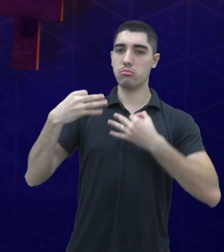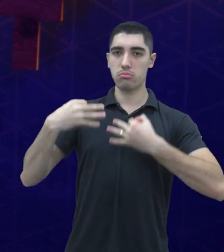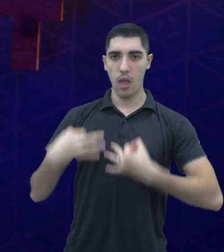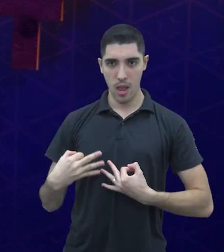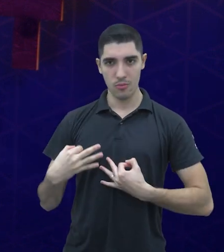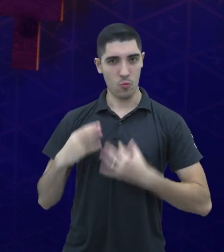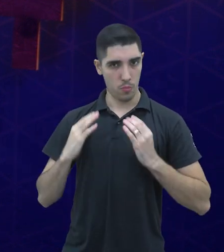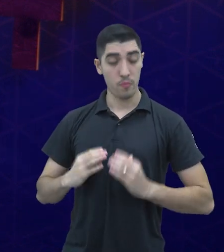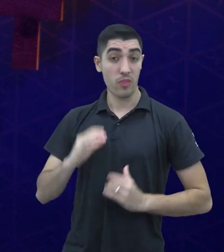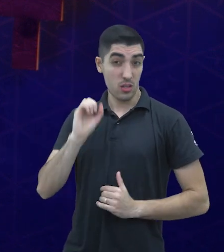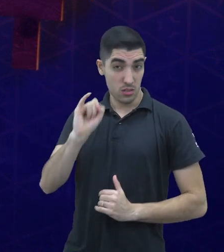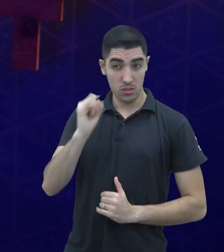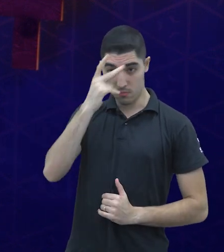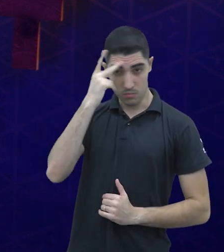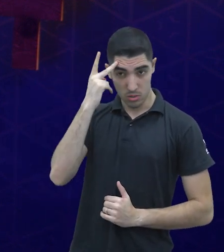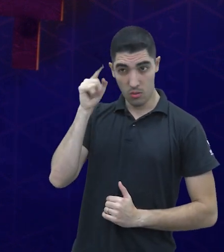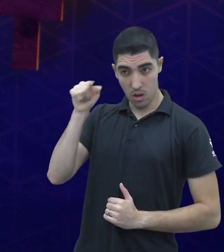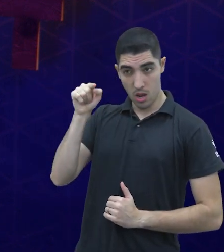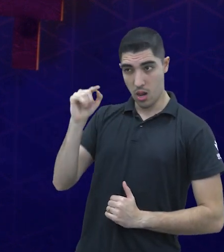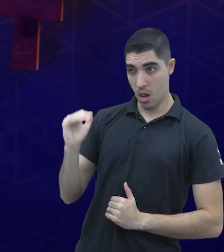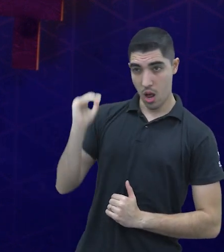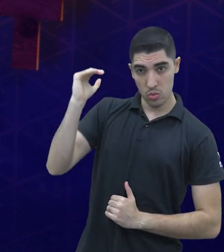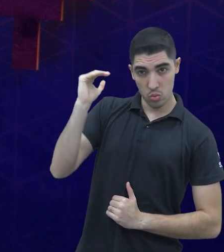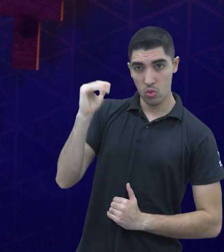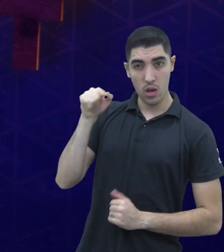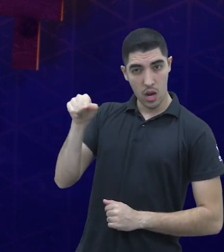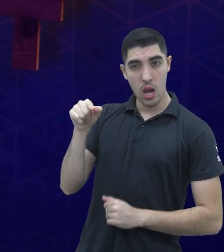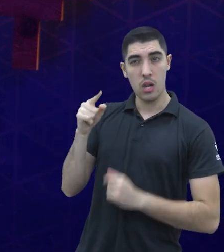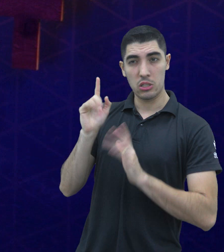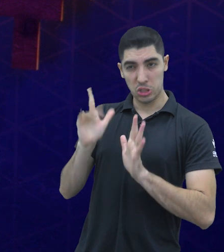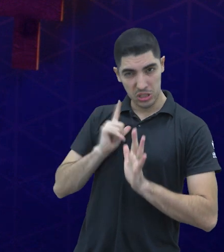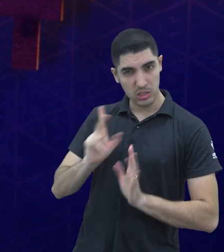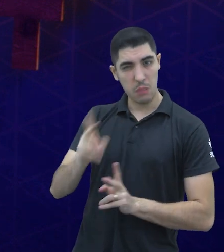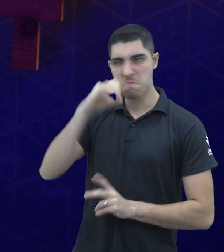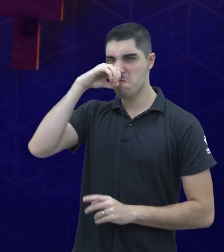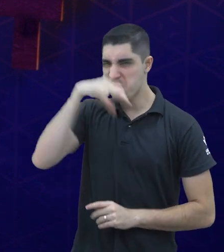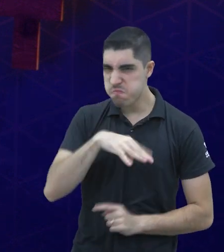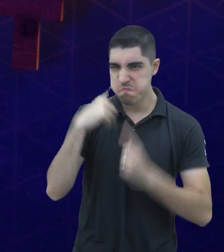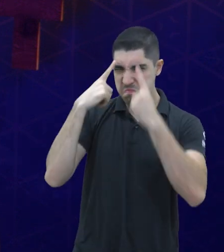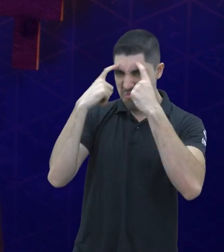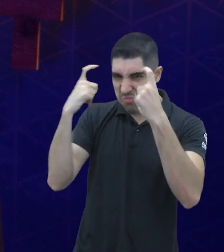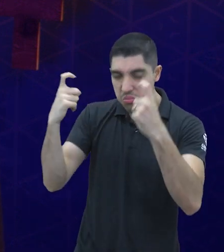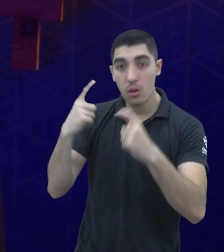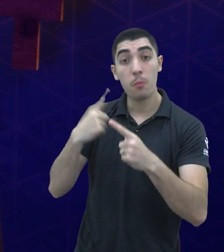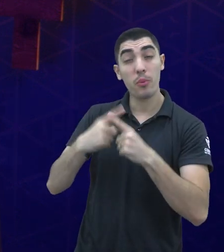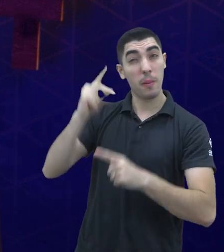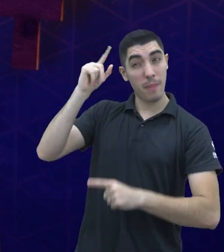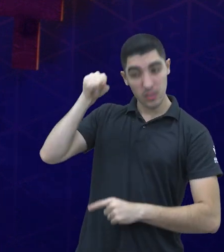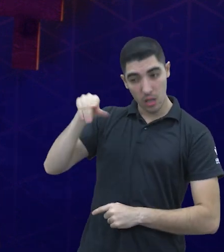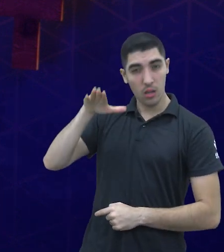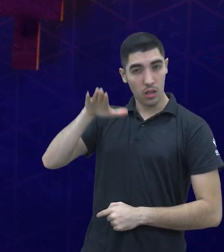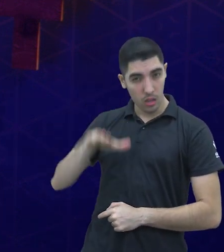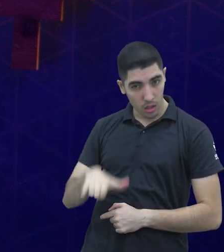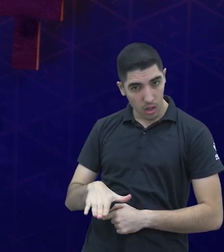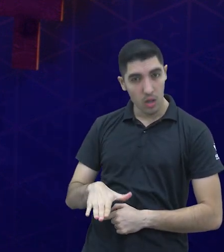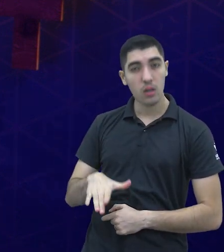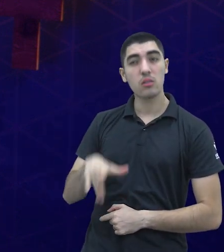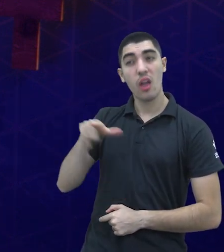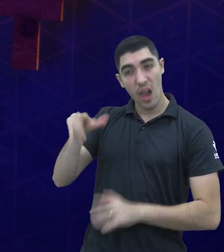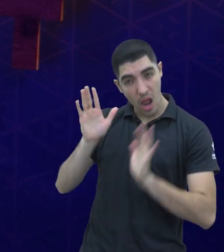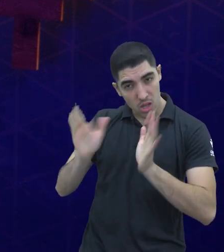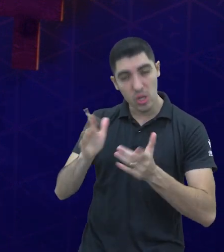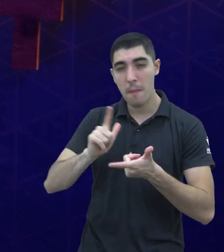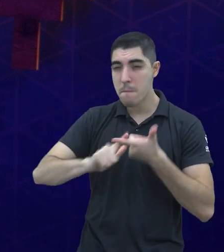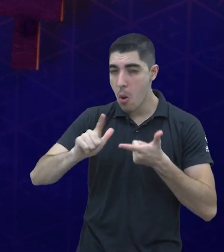vezes na vida adulta, se uma pessoa é agressiva e violenta, é porque ela teve uma infância super conturbada, né? De